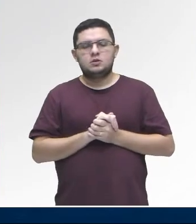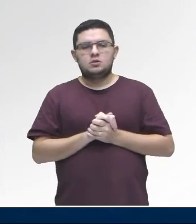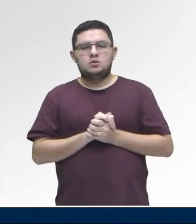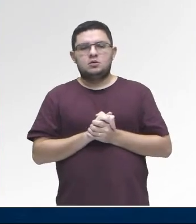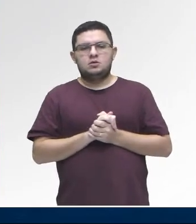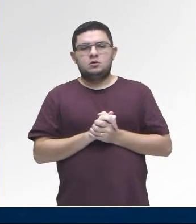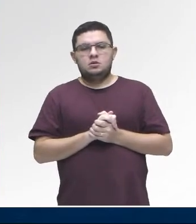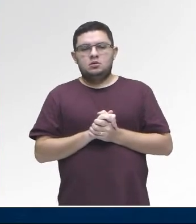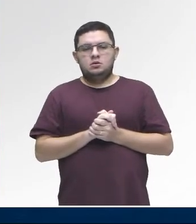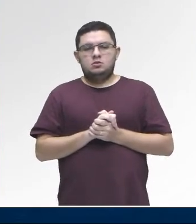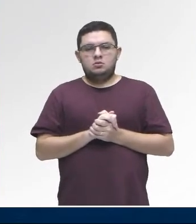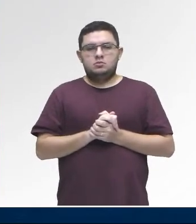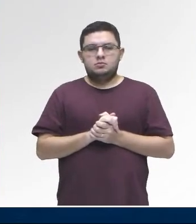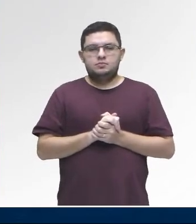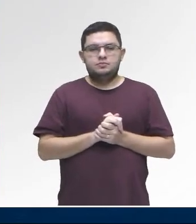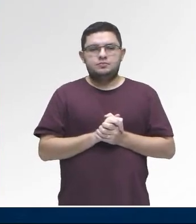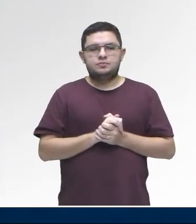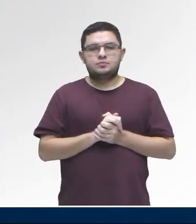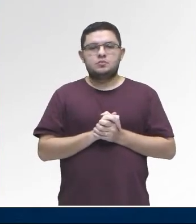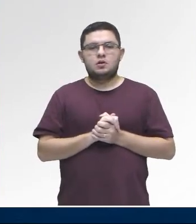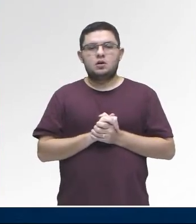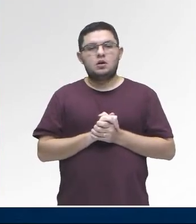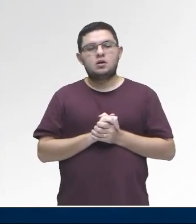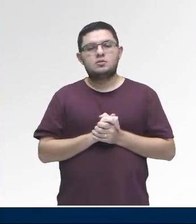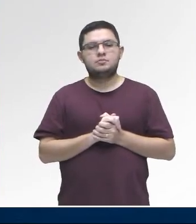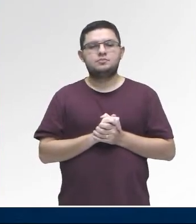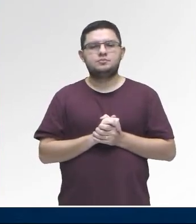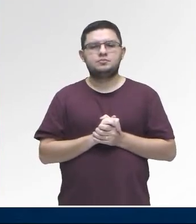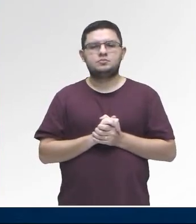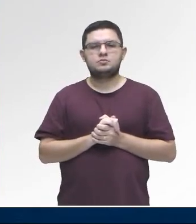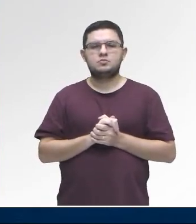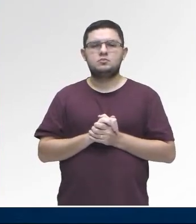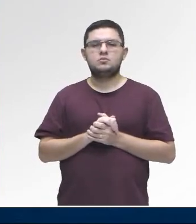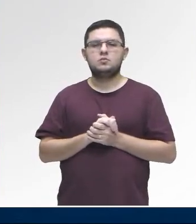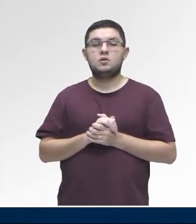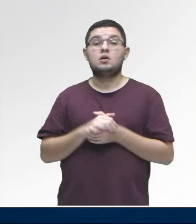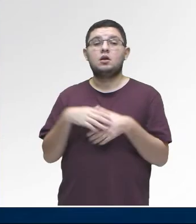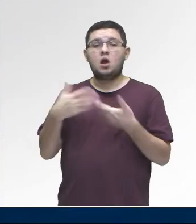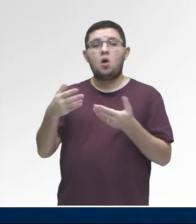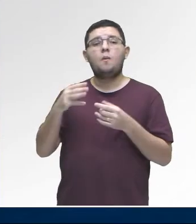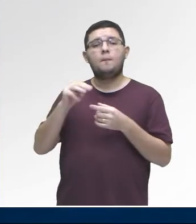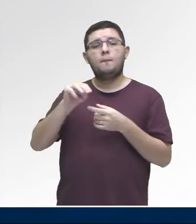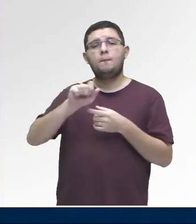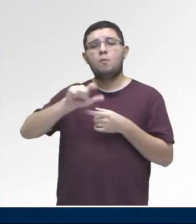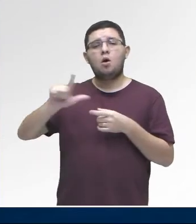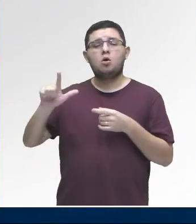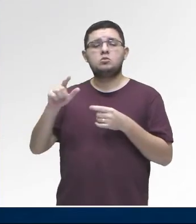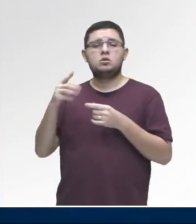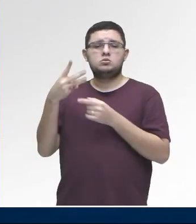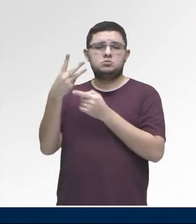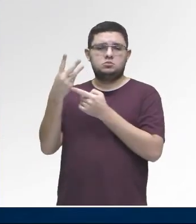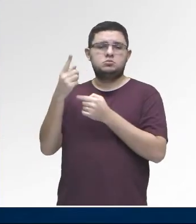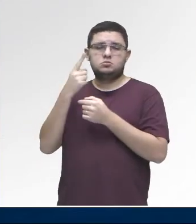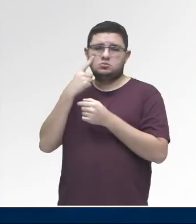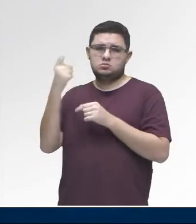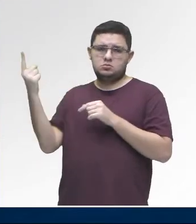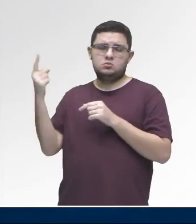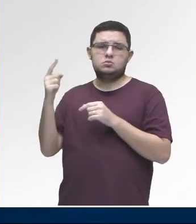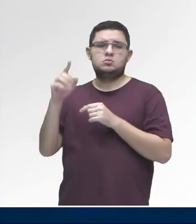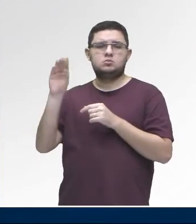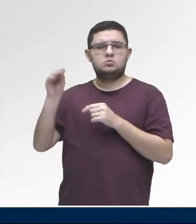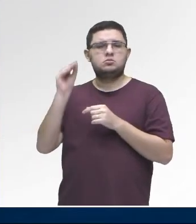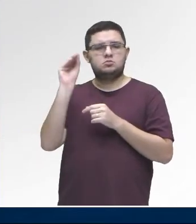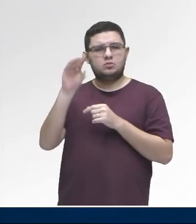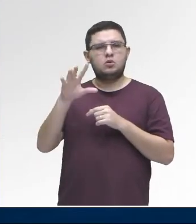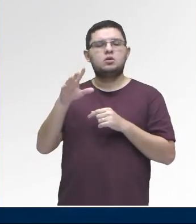de hidroxilas formadas lá na dissociação daquela base foram 3,